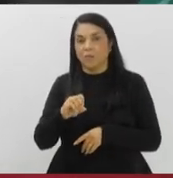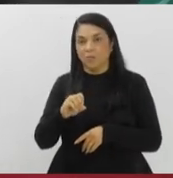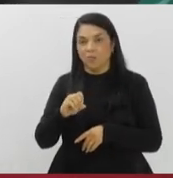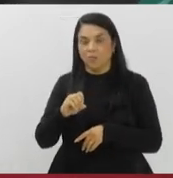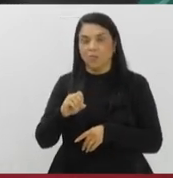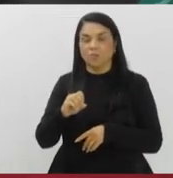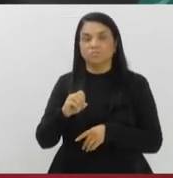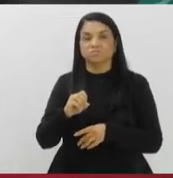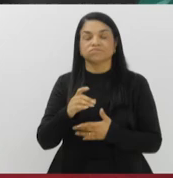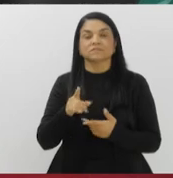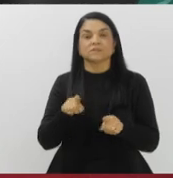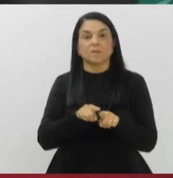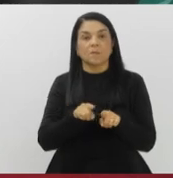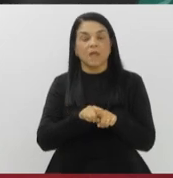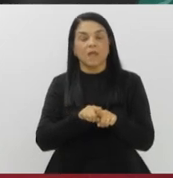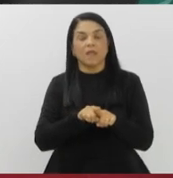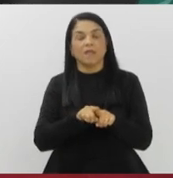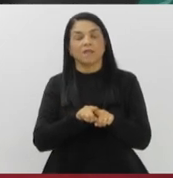para isso,